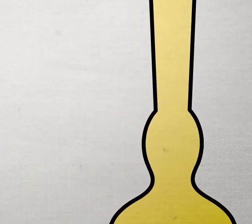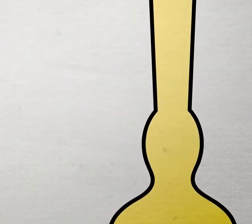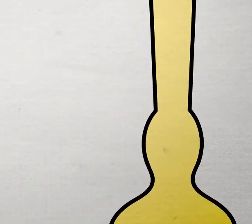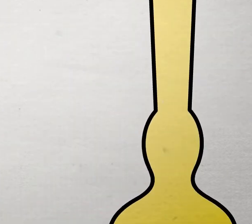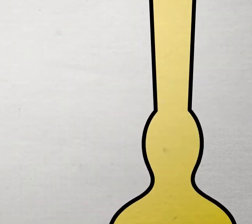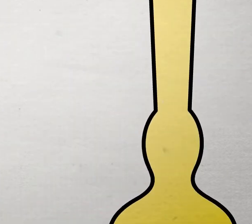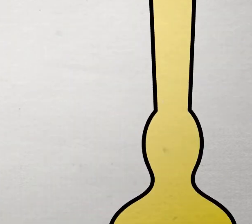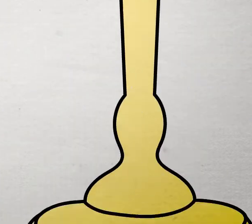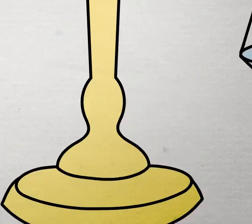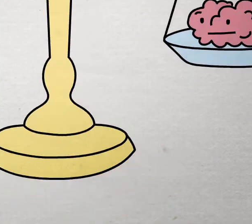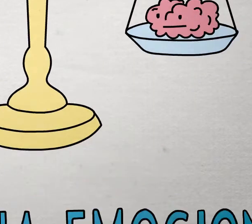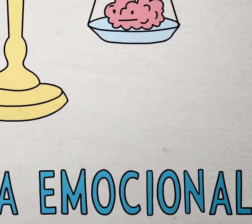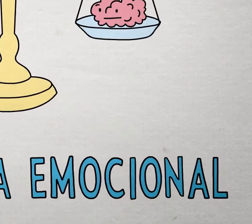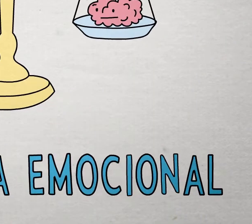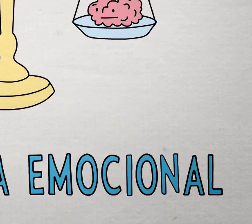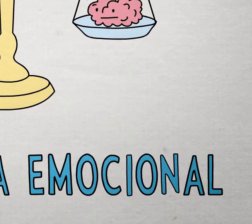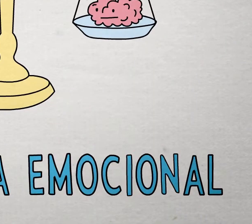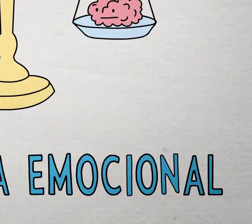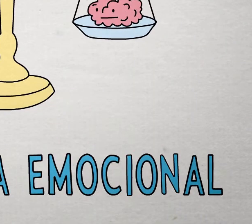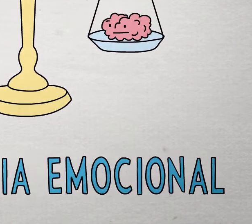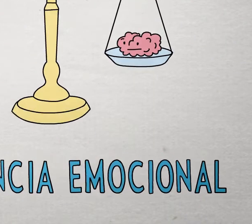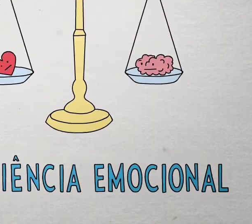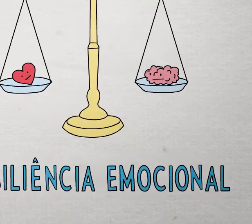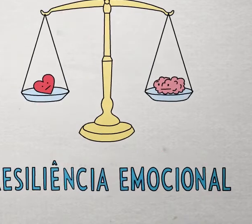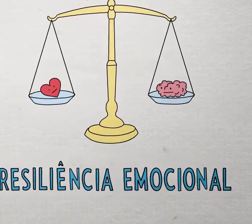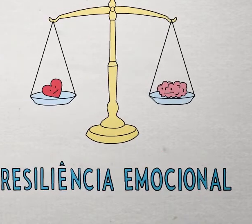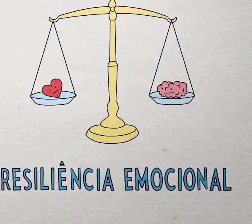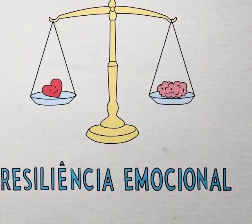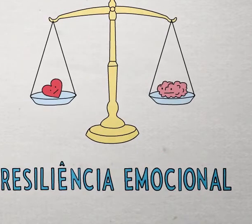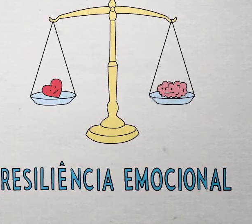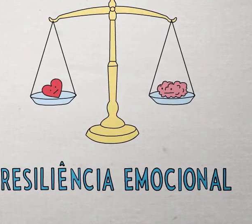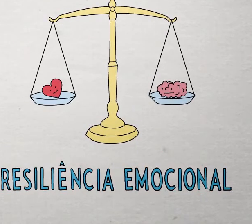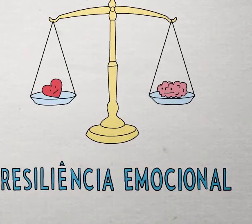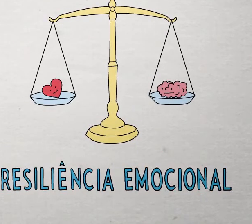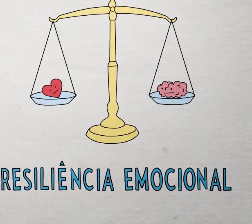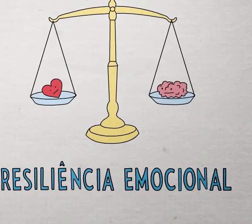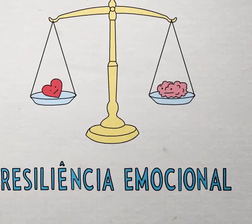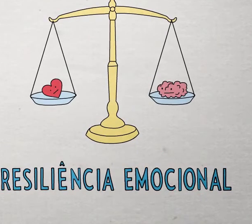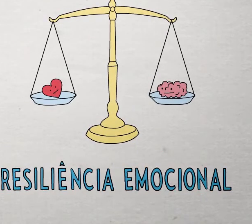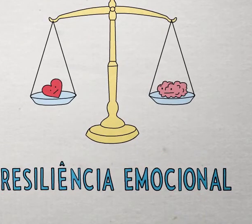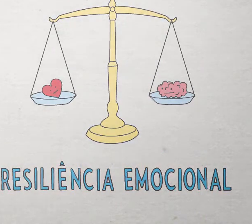delas, nos adaptar às situações, ficando cada vez mais próximos dos nossos objetivos.